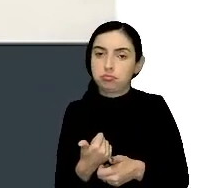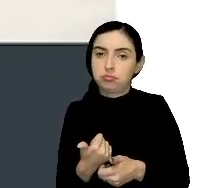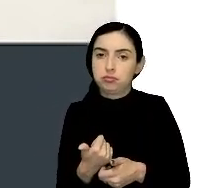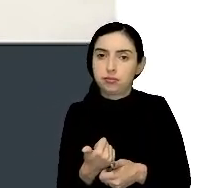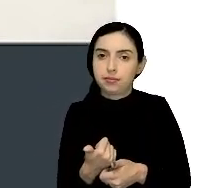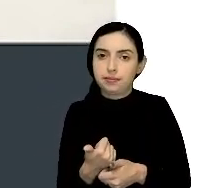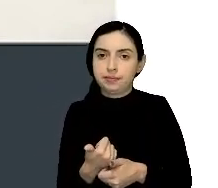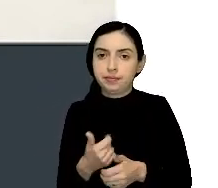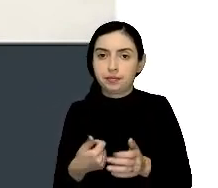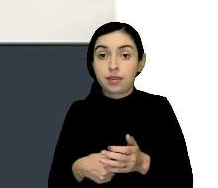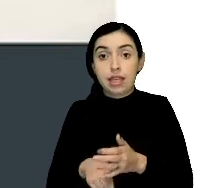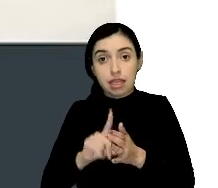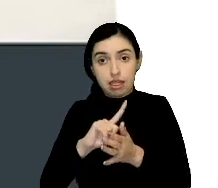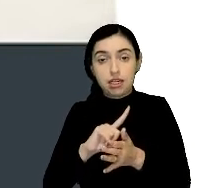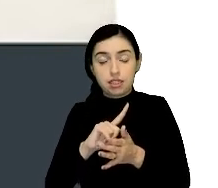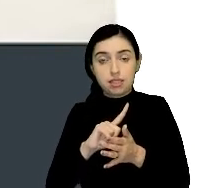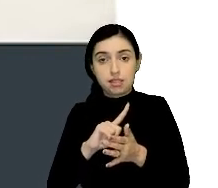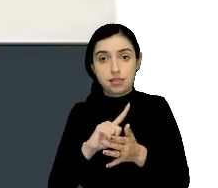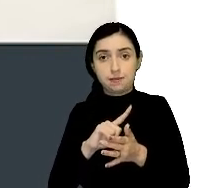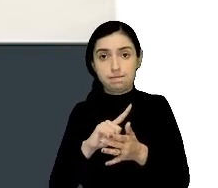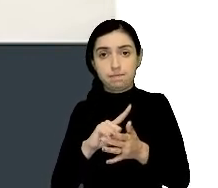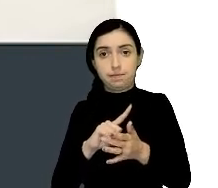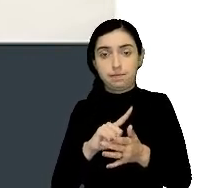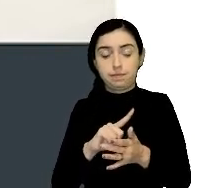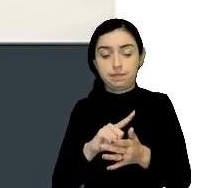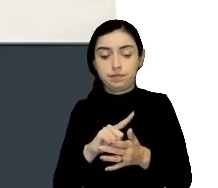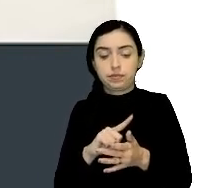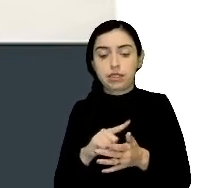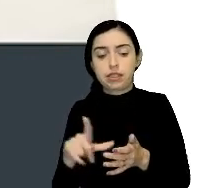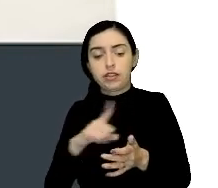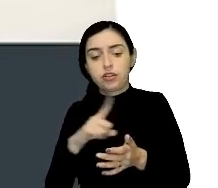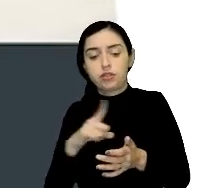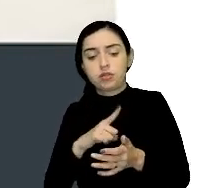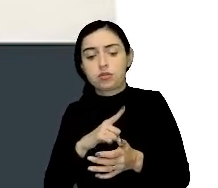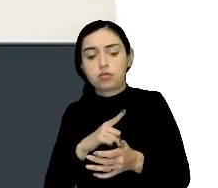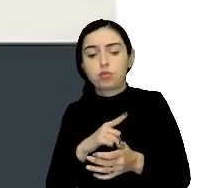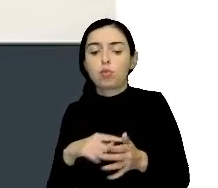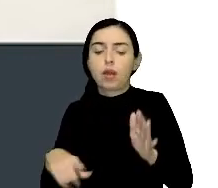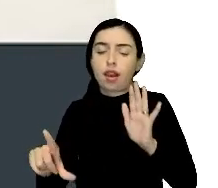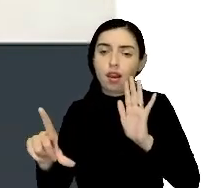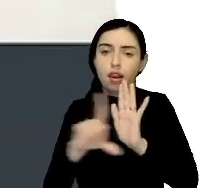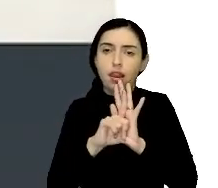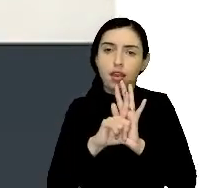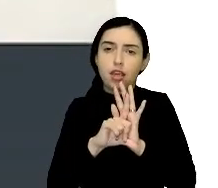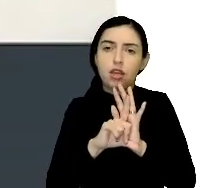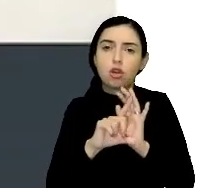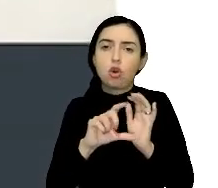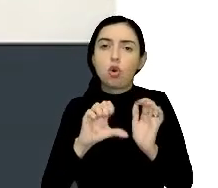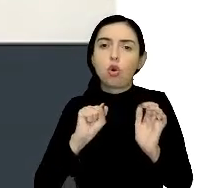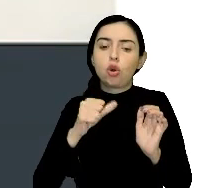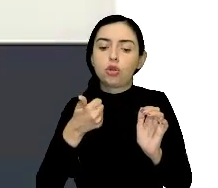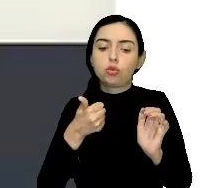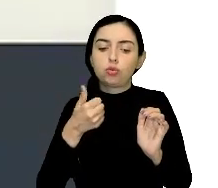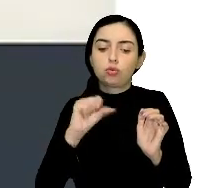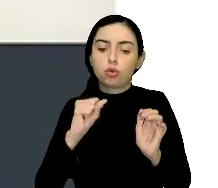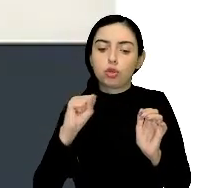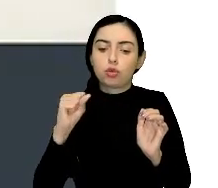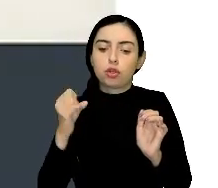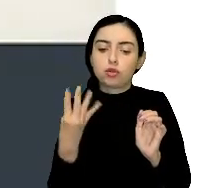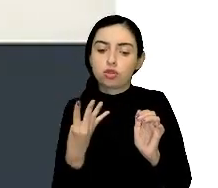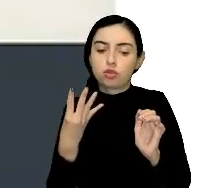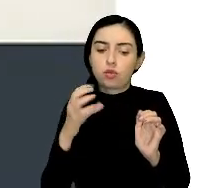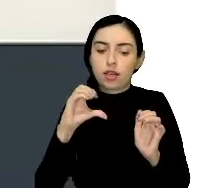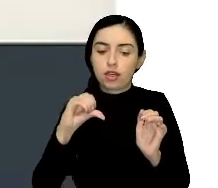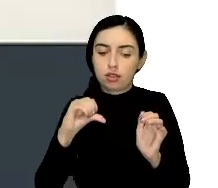Bom, anteriormente, né, antes, a gente tinha uma lei, a Lei 818 de 49. Essa